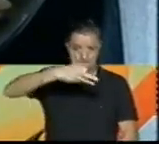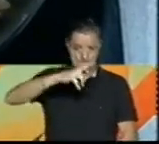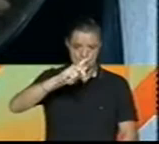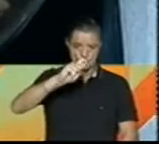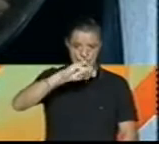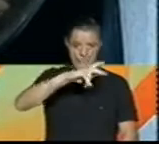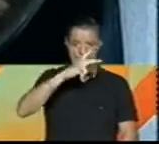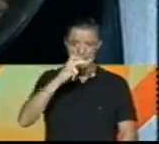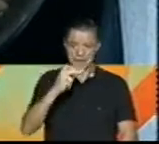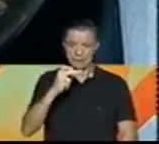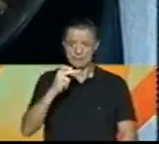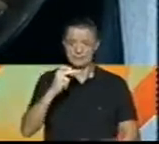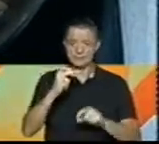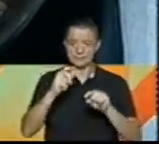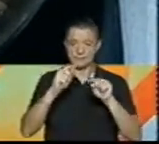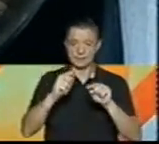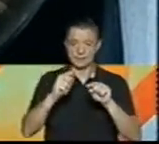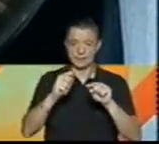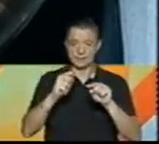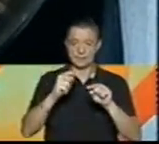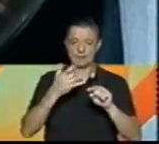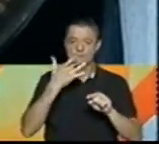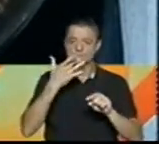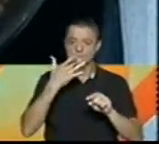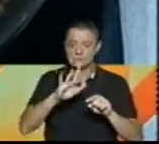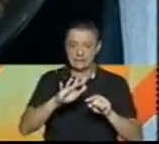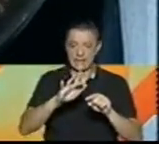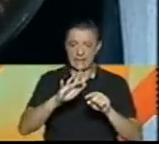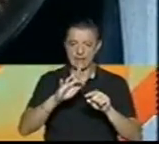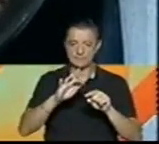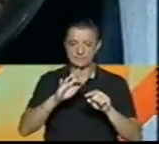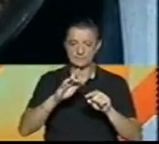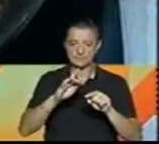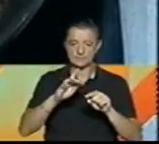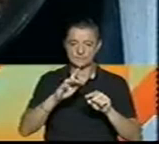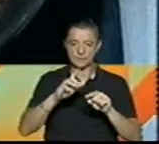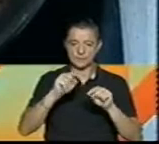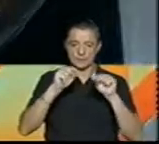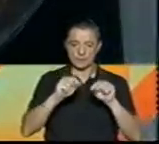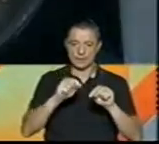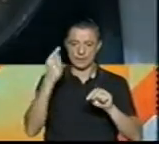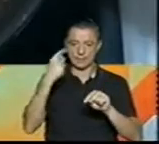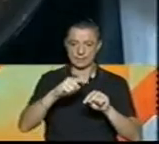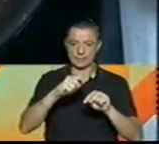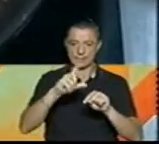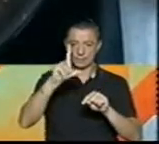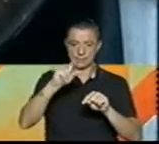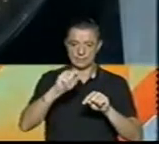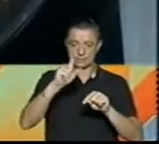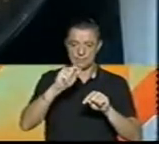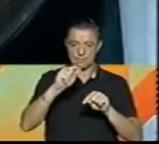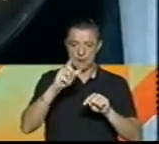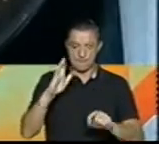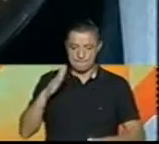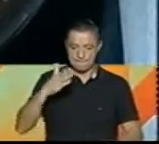precisamente com este vinho porque fica aquele tipo, aquela cabidela deliciosa e é muito usado também, porquê? Porque são